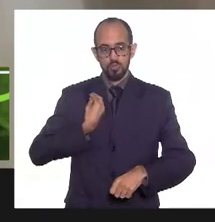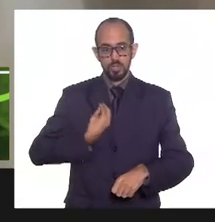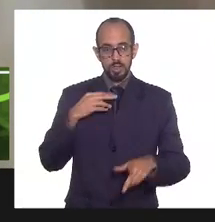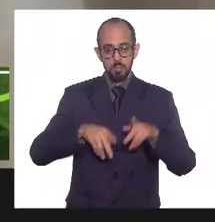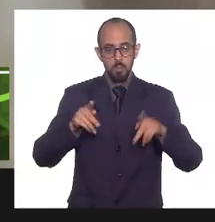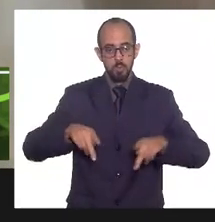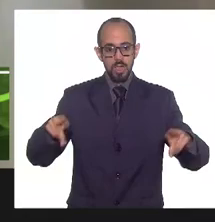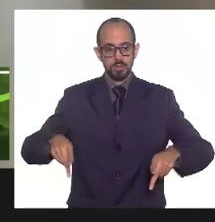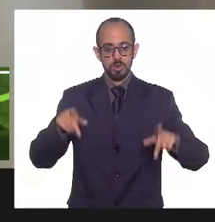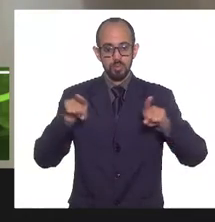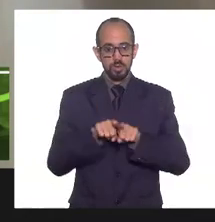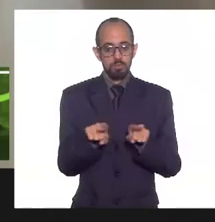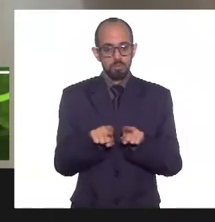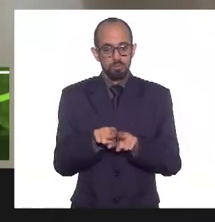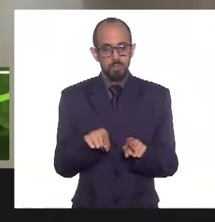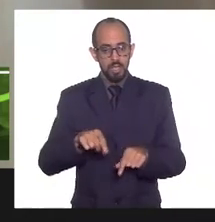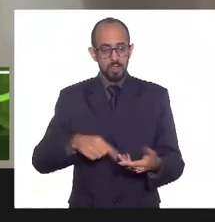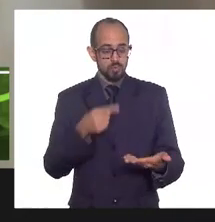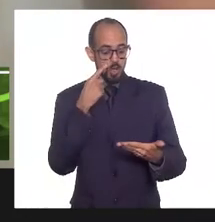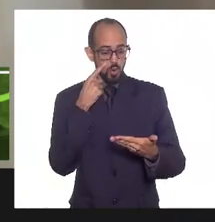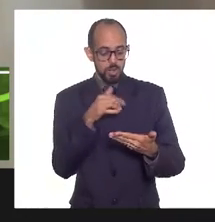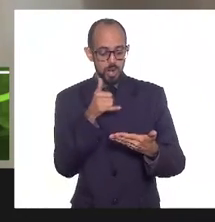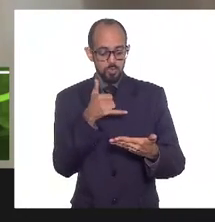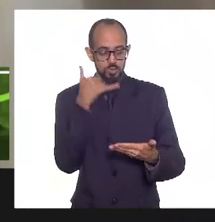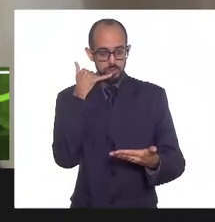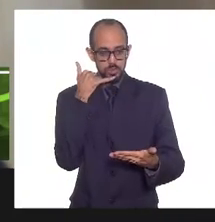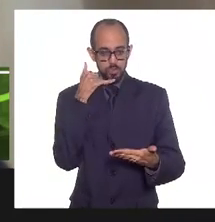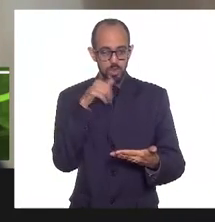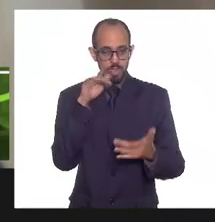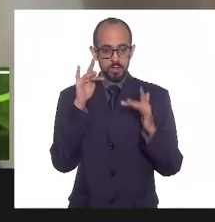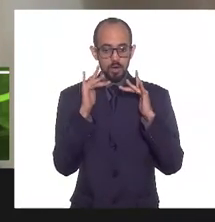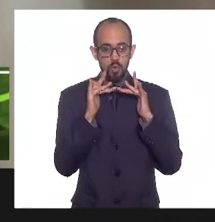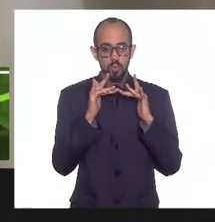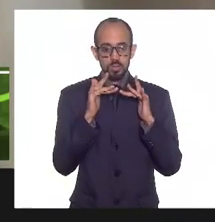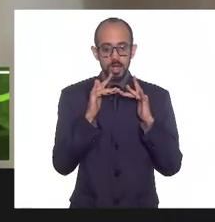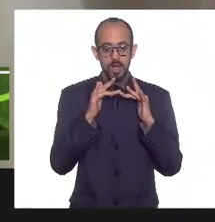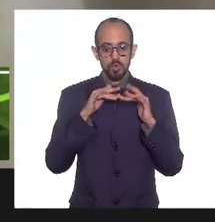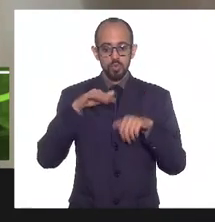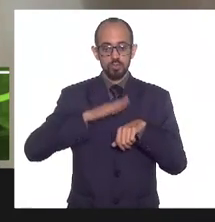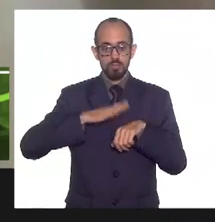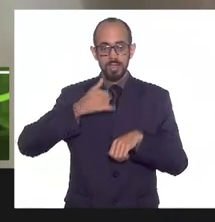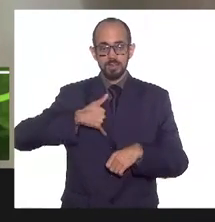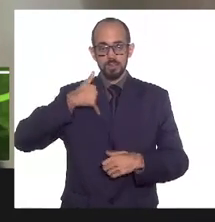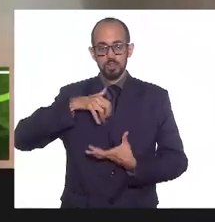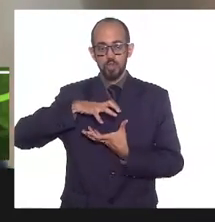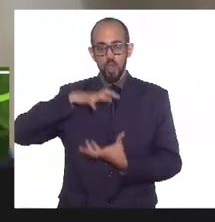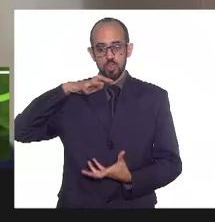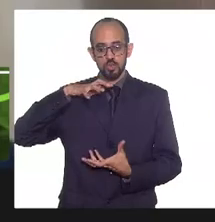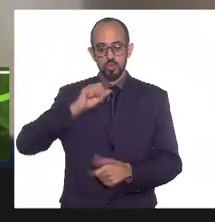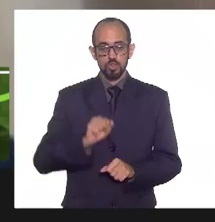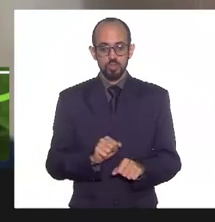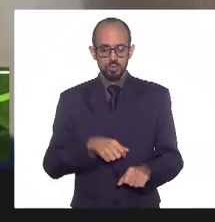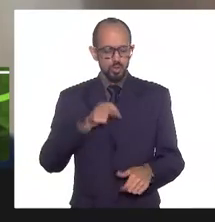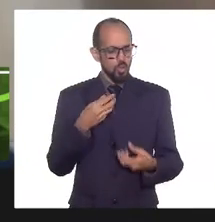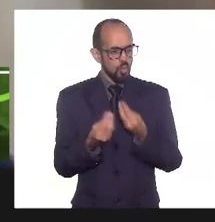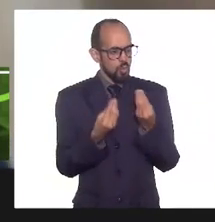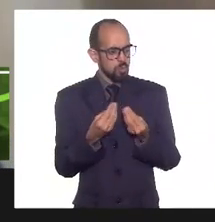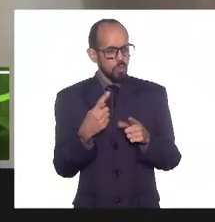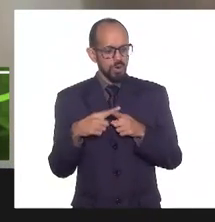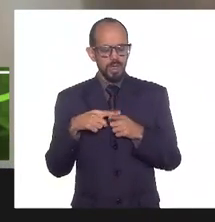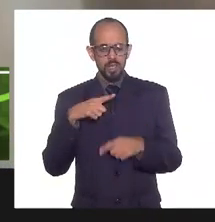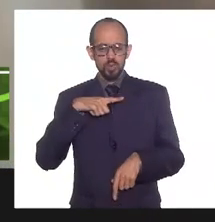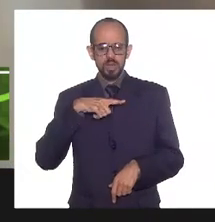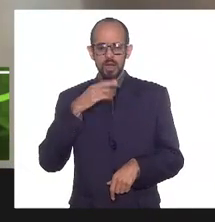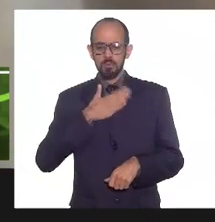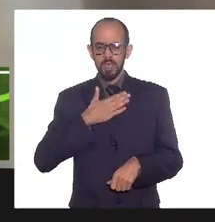de você pegar um celular hoje e gravar com os mais antigos como é que tudo aquilo começou por que eu tenho esse sotaque por que eu